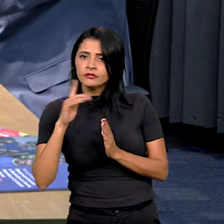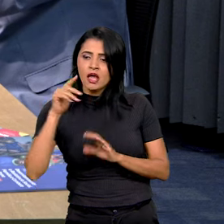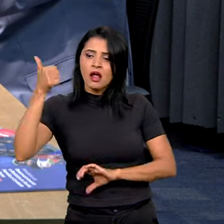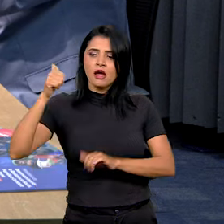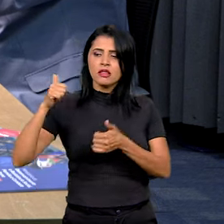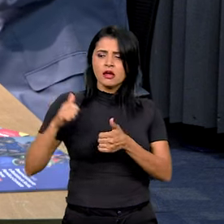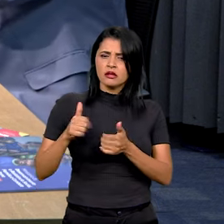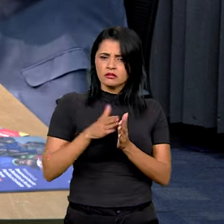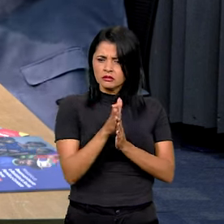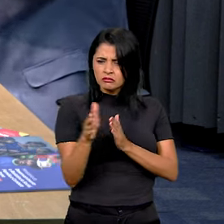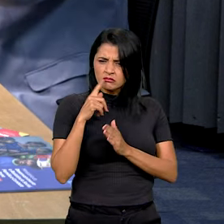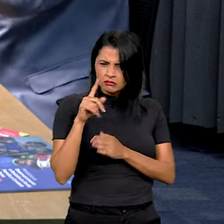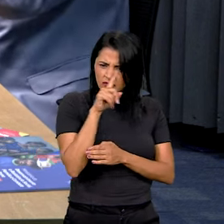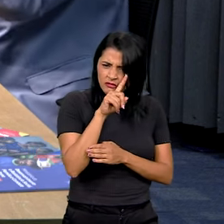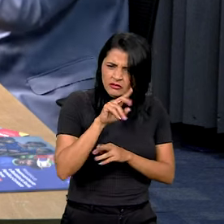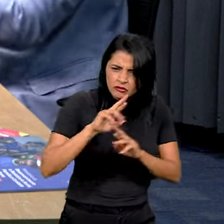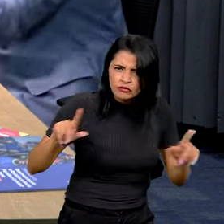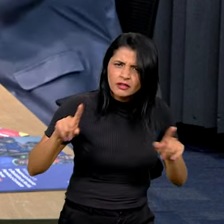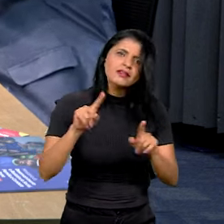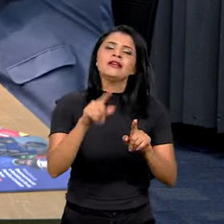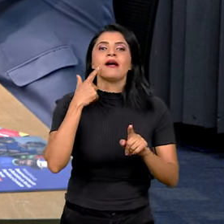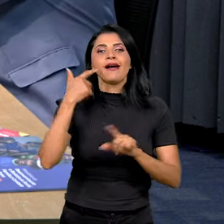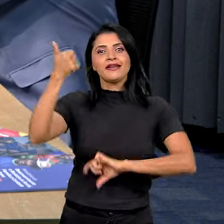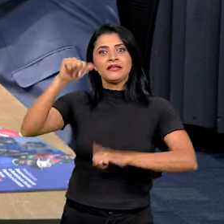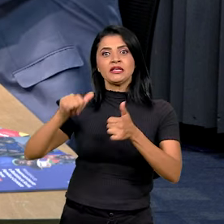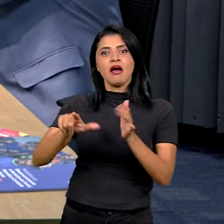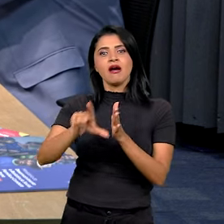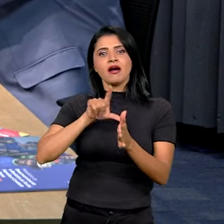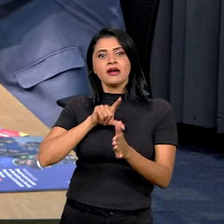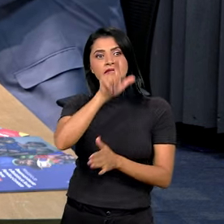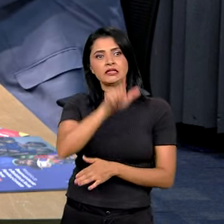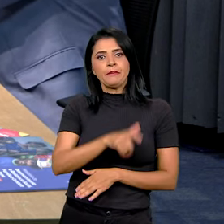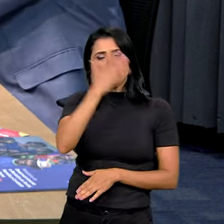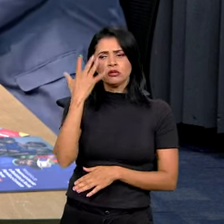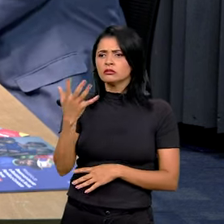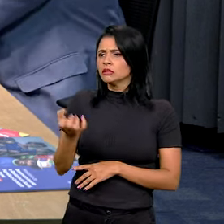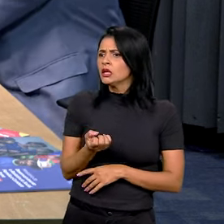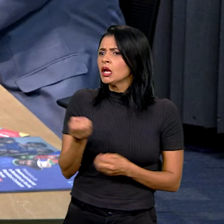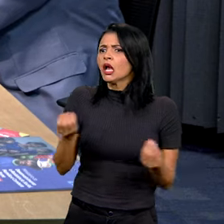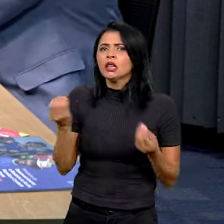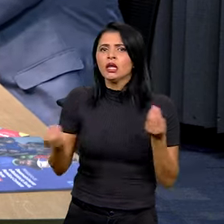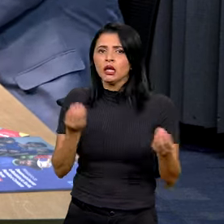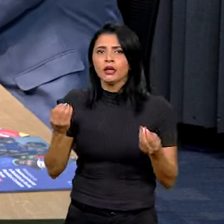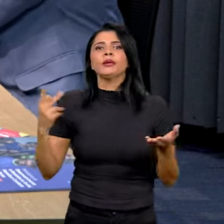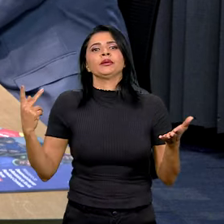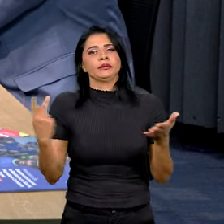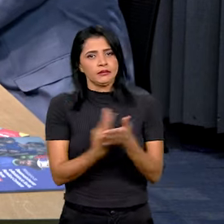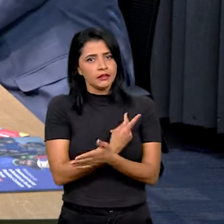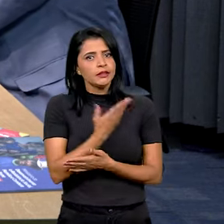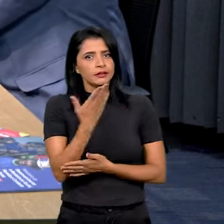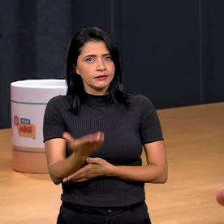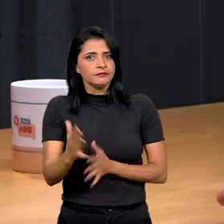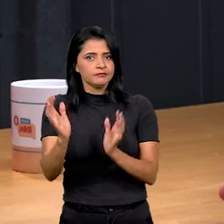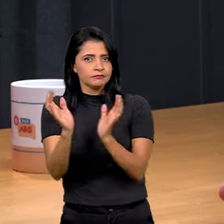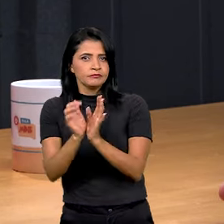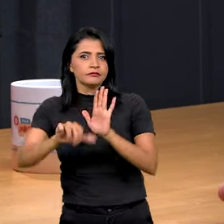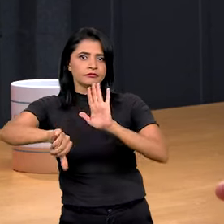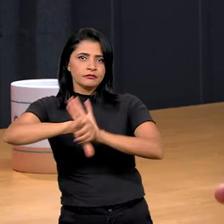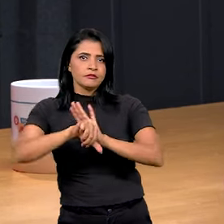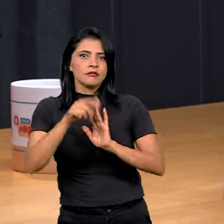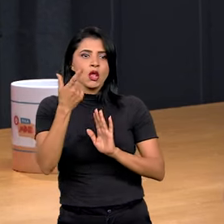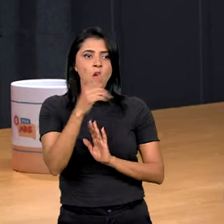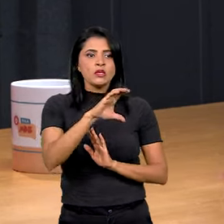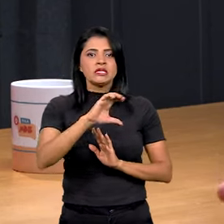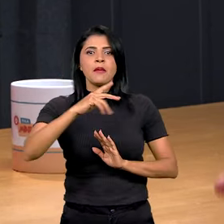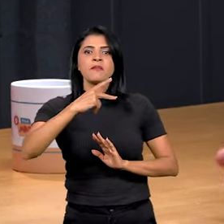e consegue analisar aquilo e resolver o problema antes que a pessoa tenha o seu benefício não recebido porque é o que acontece na prática né uma uma quadrila dessa